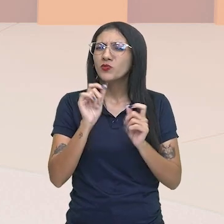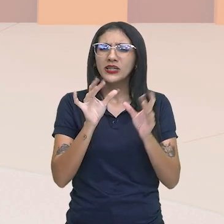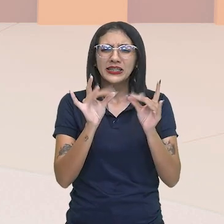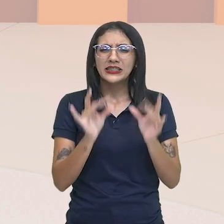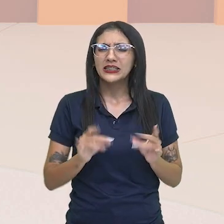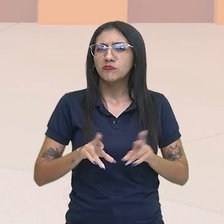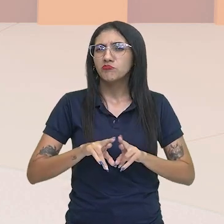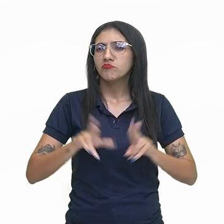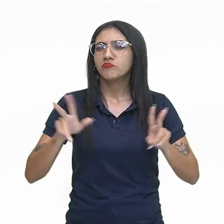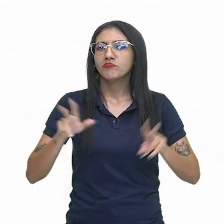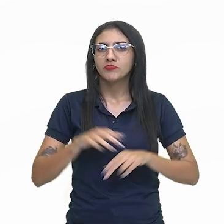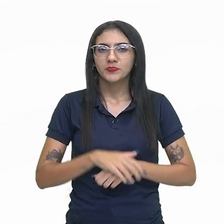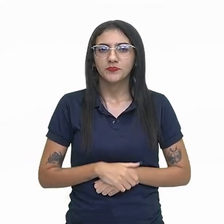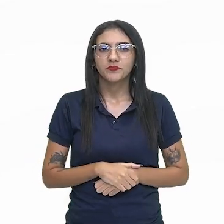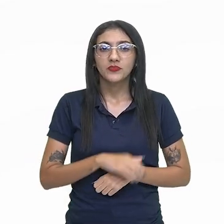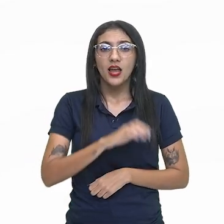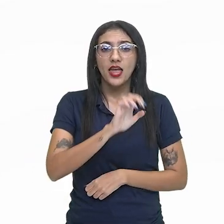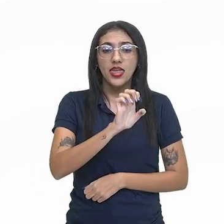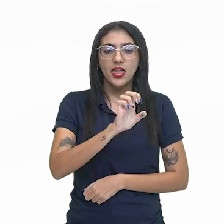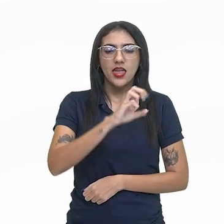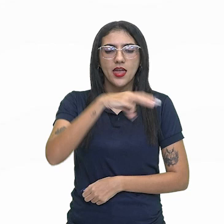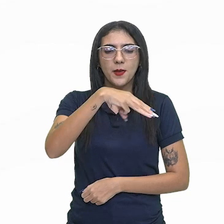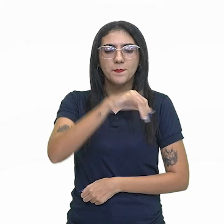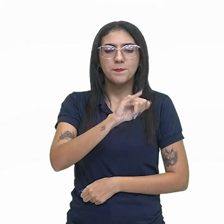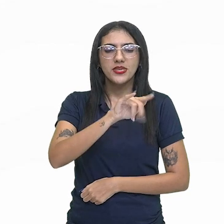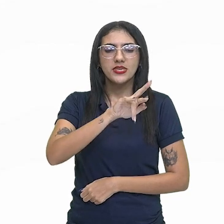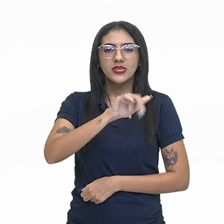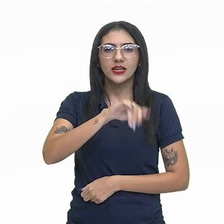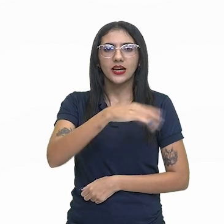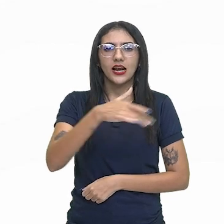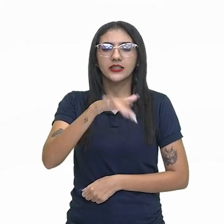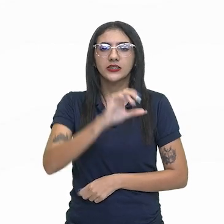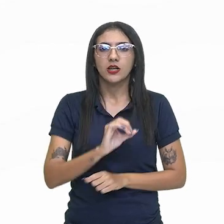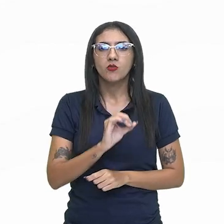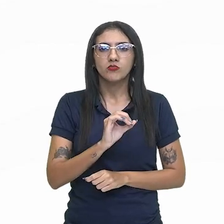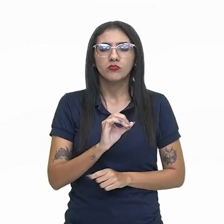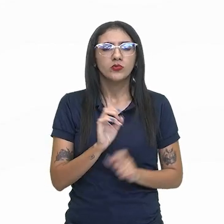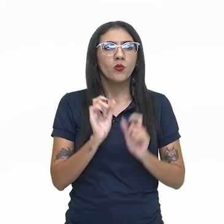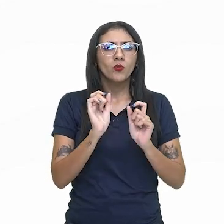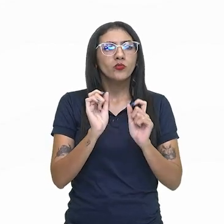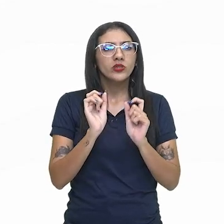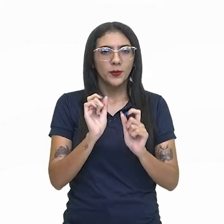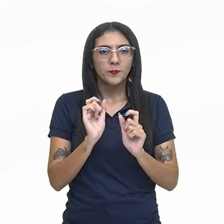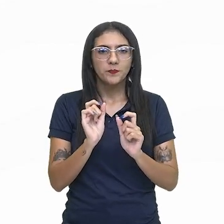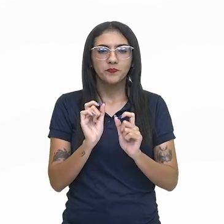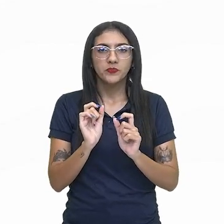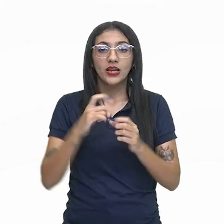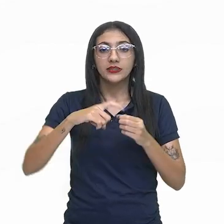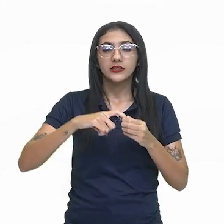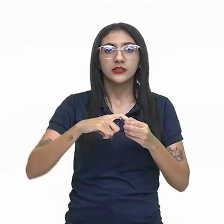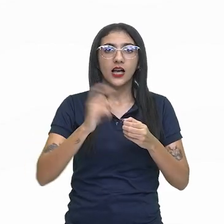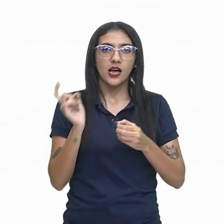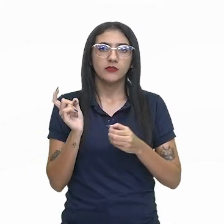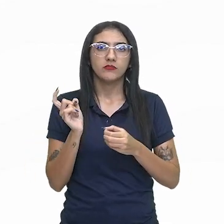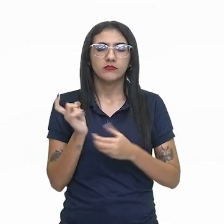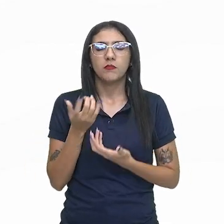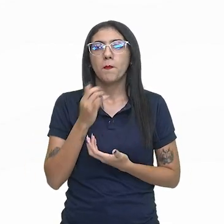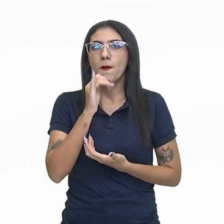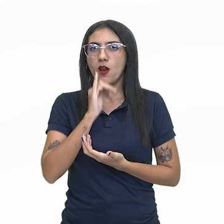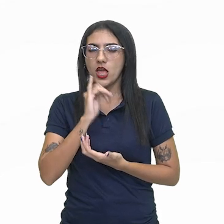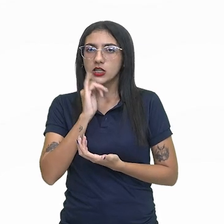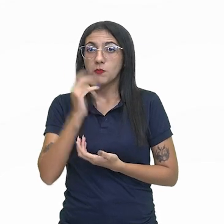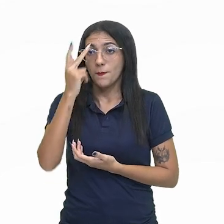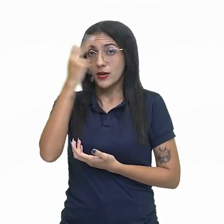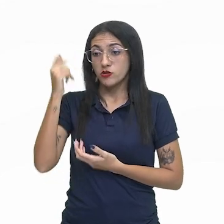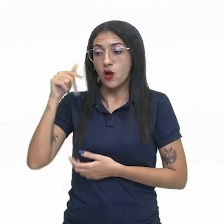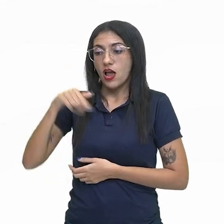essa diferença. A emigração, gente, ela vai ser chamada aí o processo de saída. Então, quando a pessoa